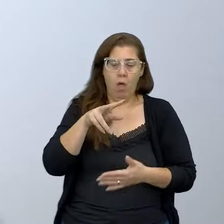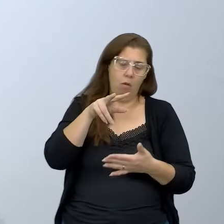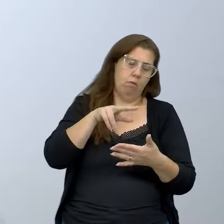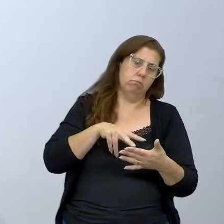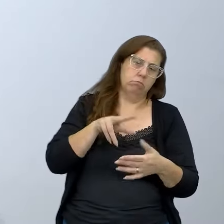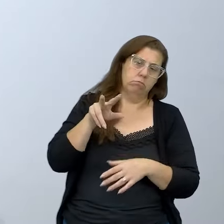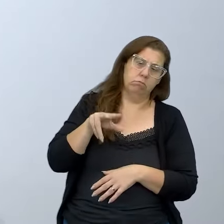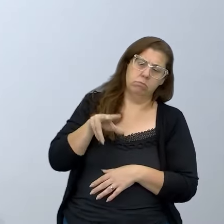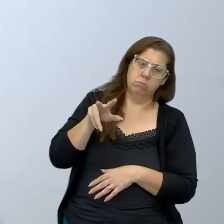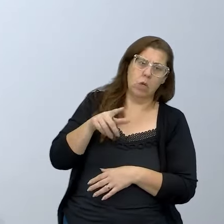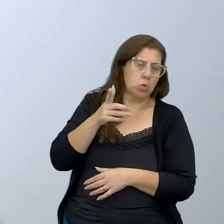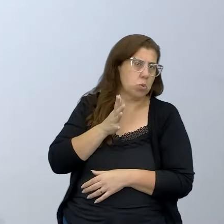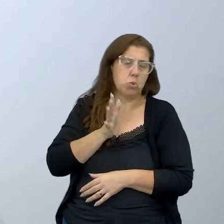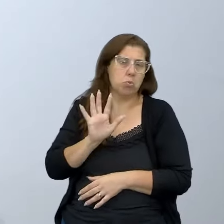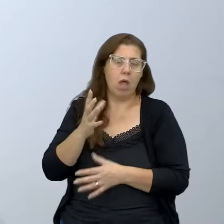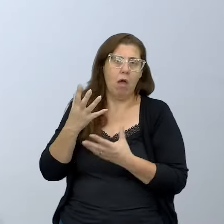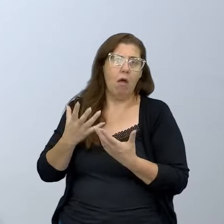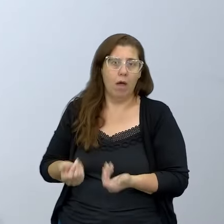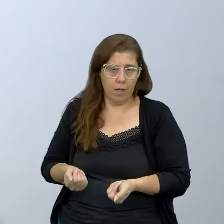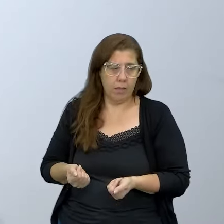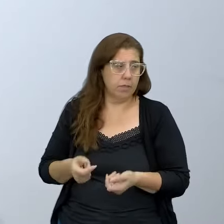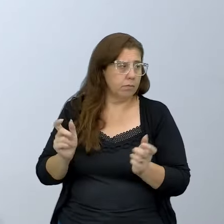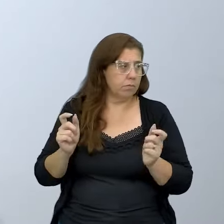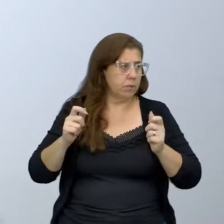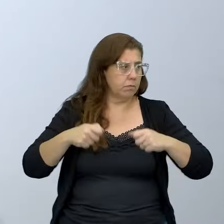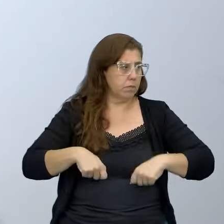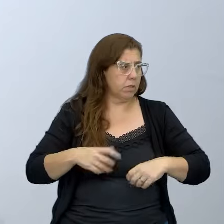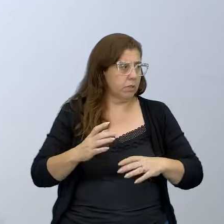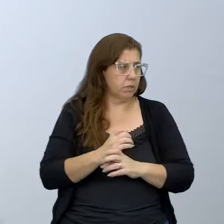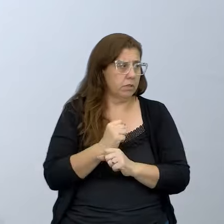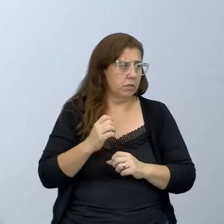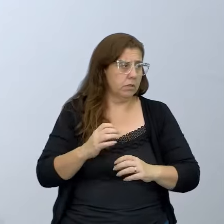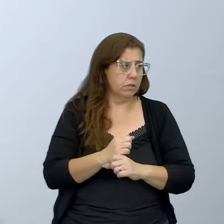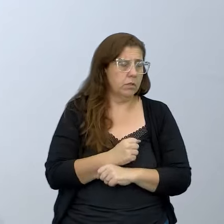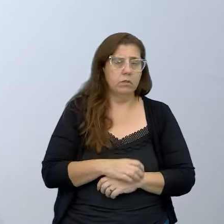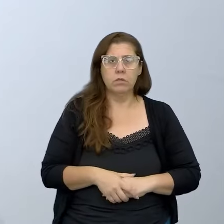maneira factível, a gente não quer olhar para essas possibilidades de cálculo. E